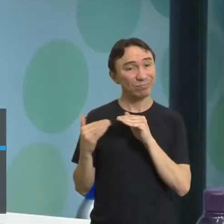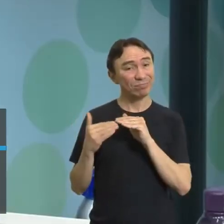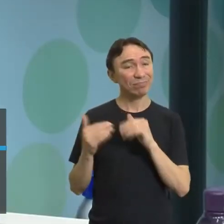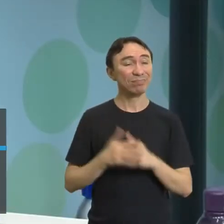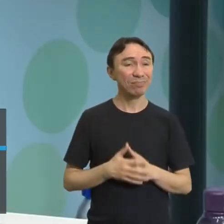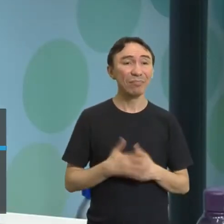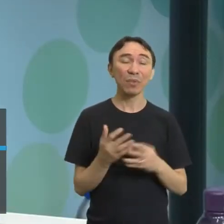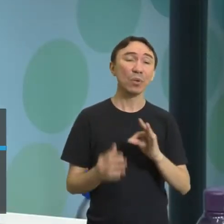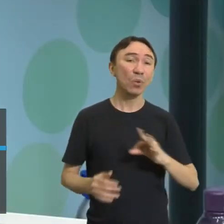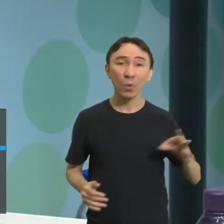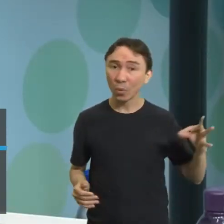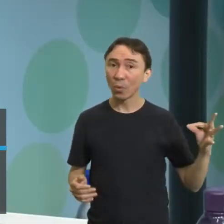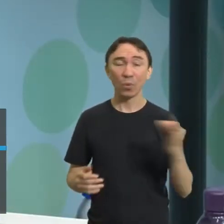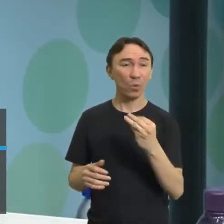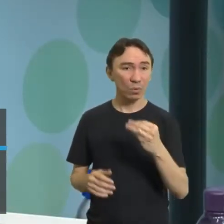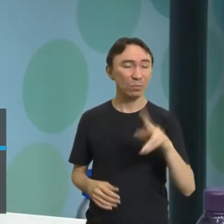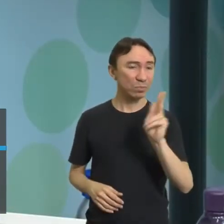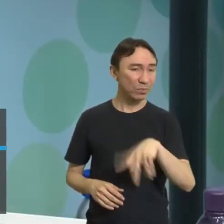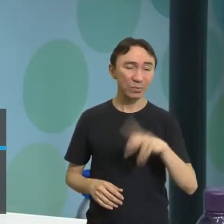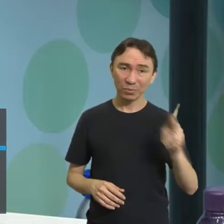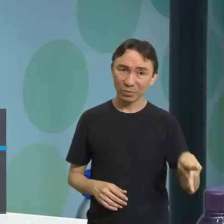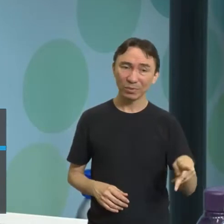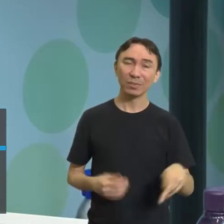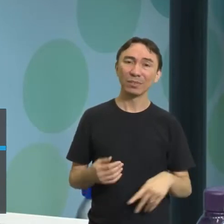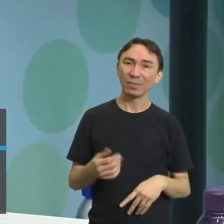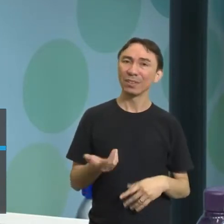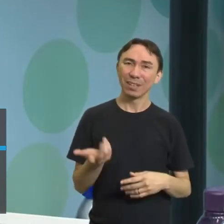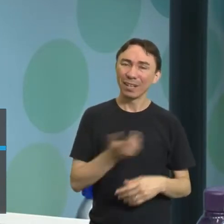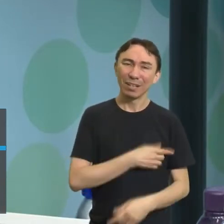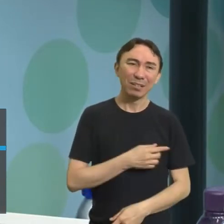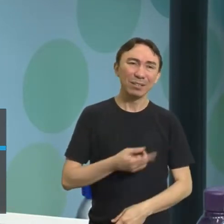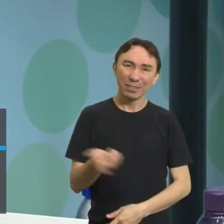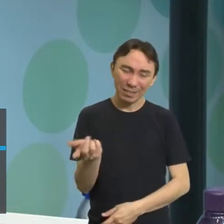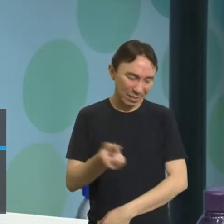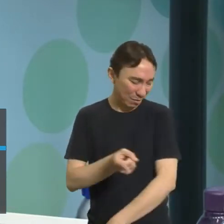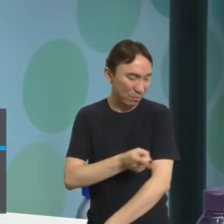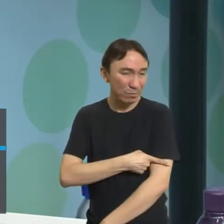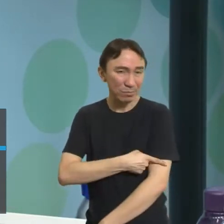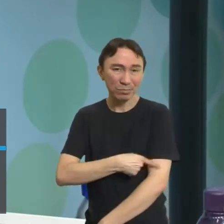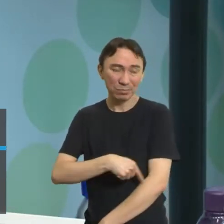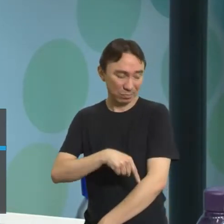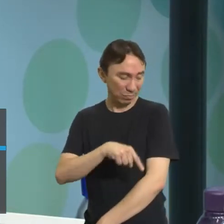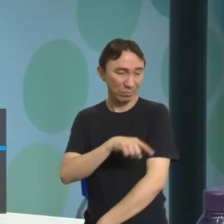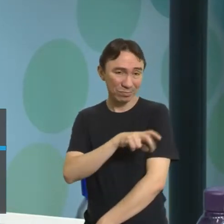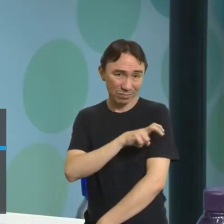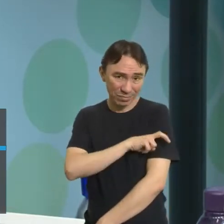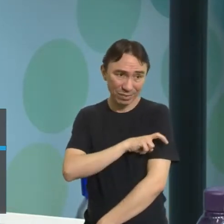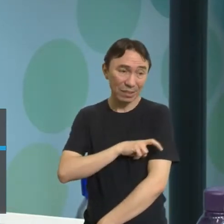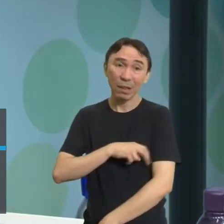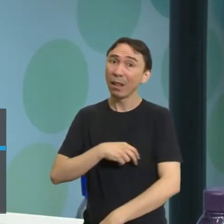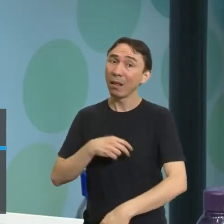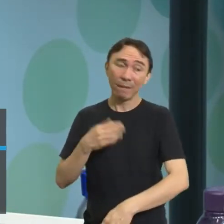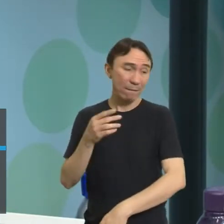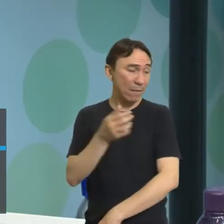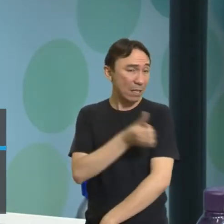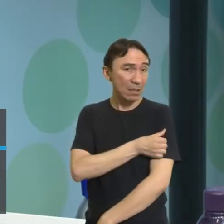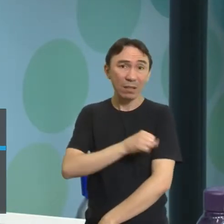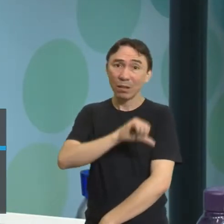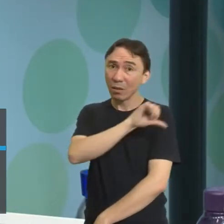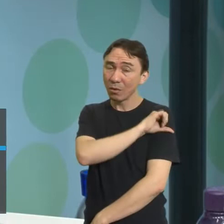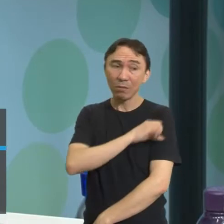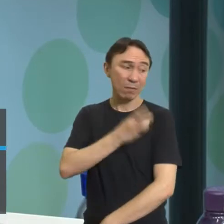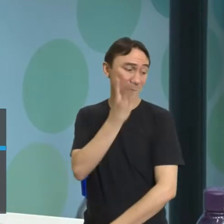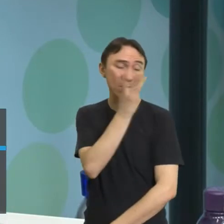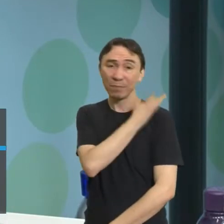os componentes curriculares, desde o menino lá dos anos iniciais até o ensino médio e além, tá? Precisam